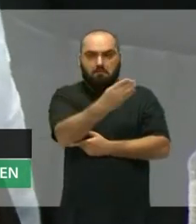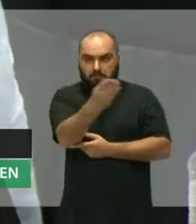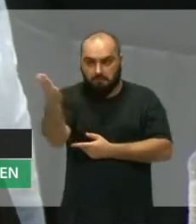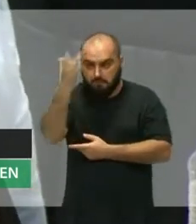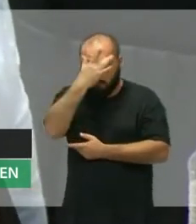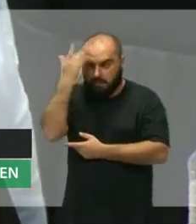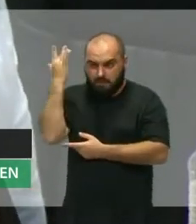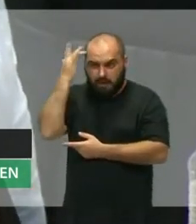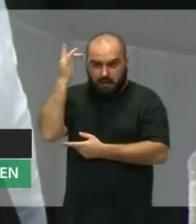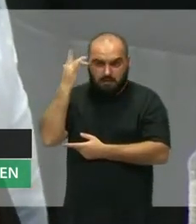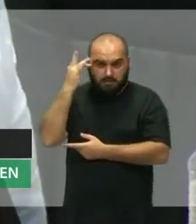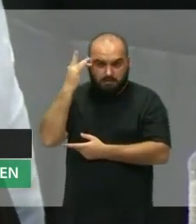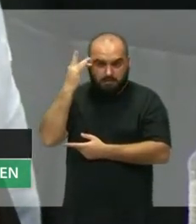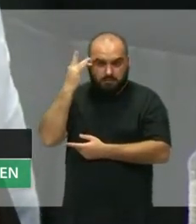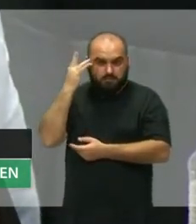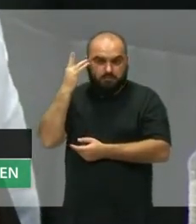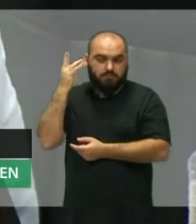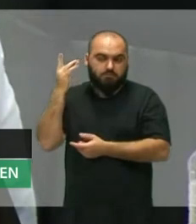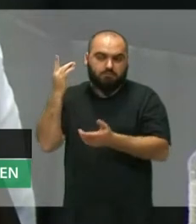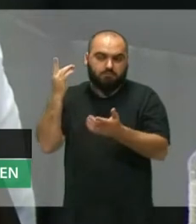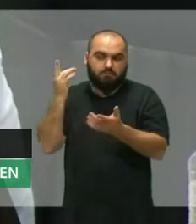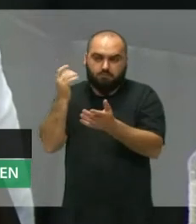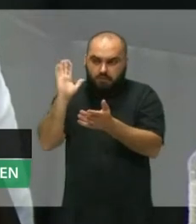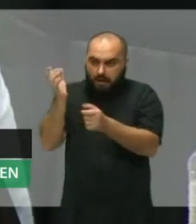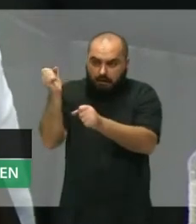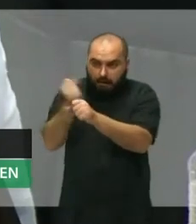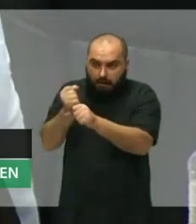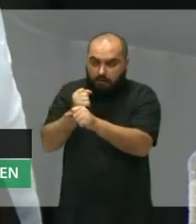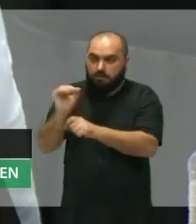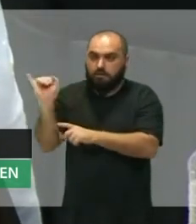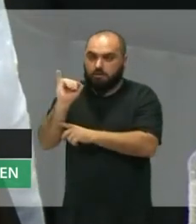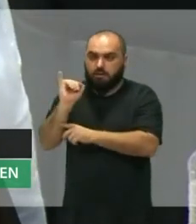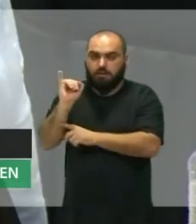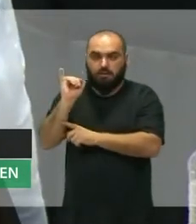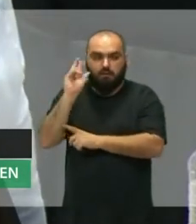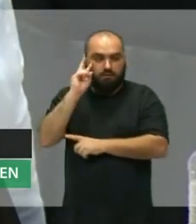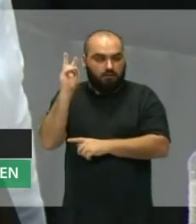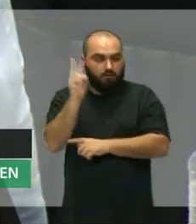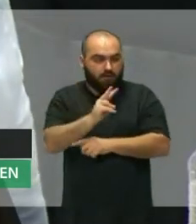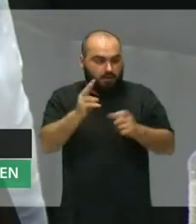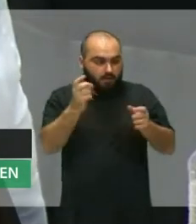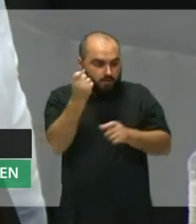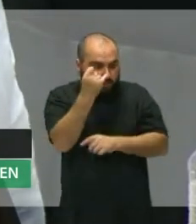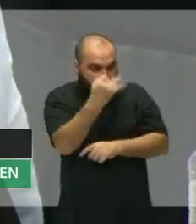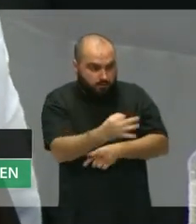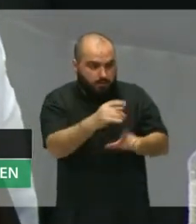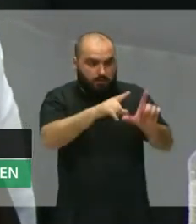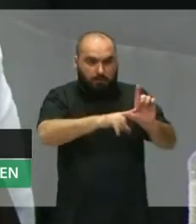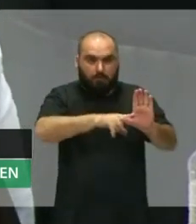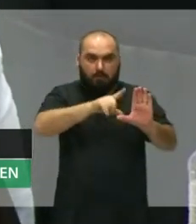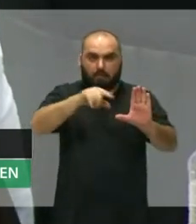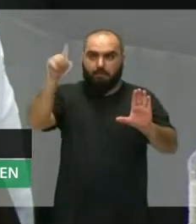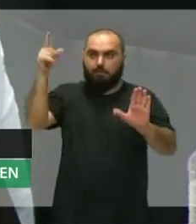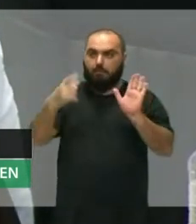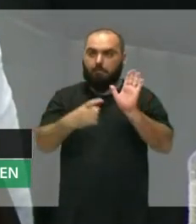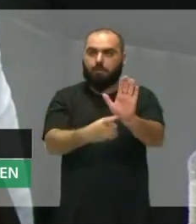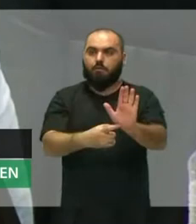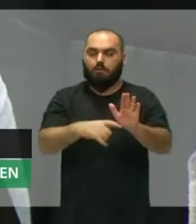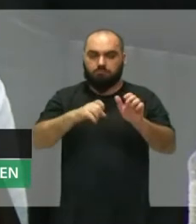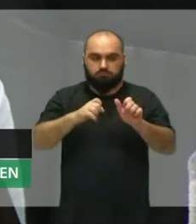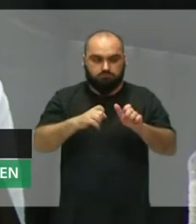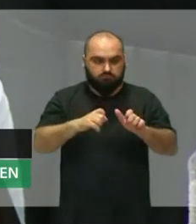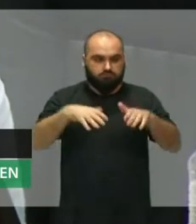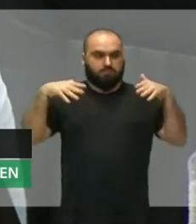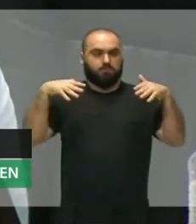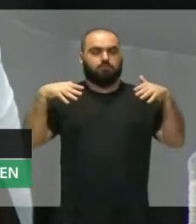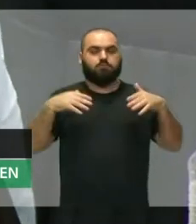vão, às vezes, há anos aqui em Itajaí, não vão ficar surpresos, às vezes, com os indicadores que vão ser apresentados. Mas esse é